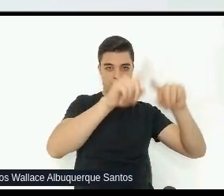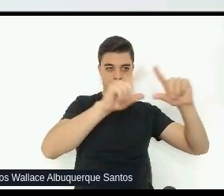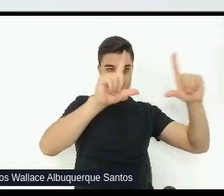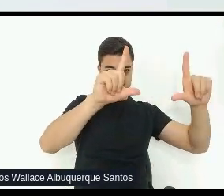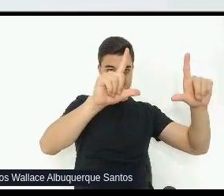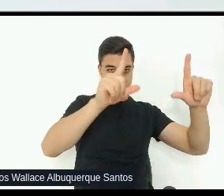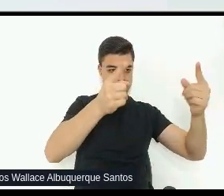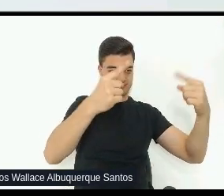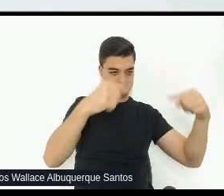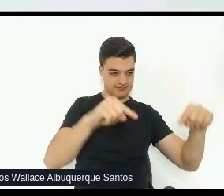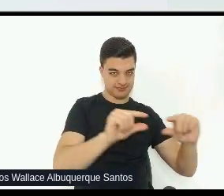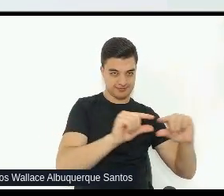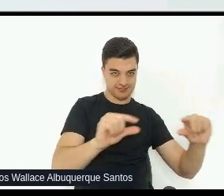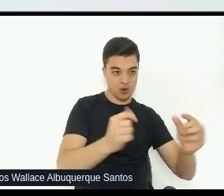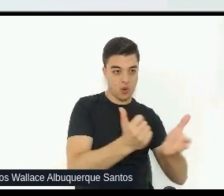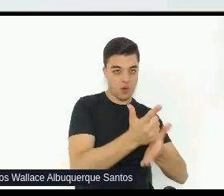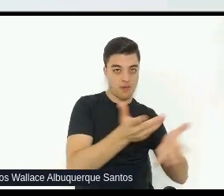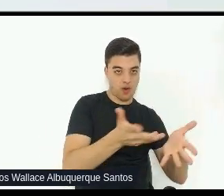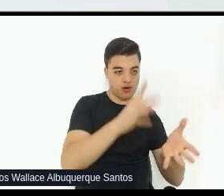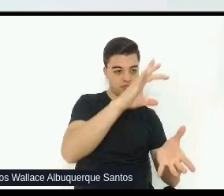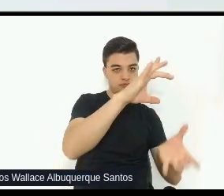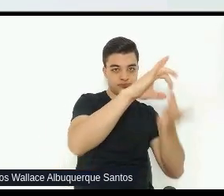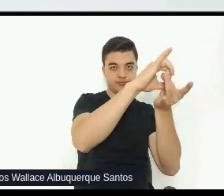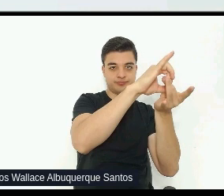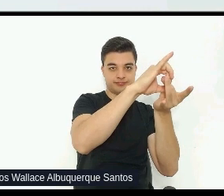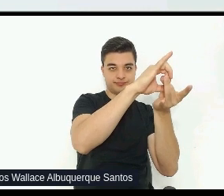card. Só que para quem está escutando isso, ele vai